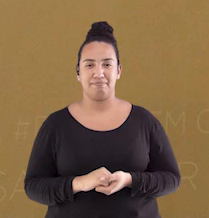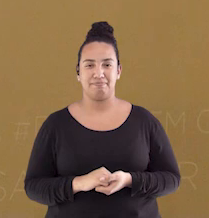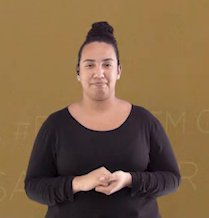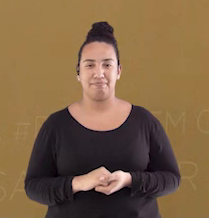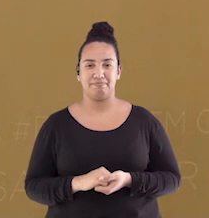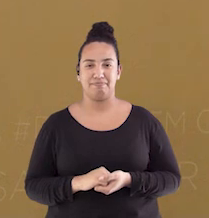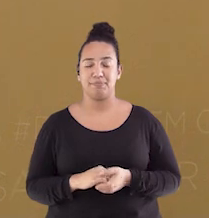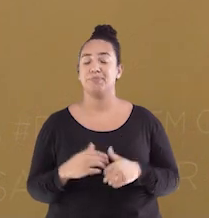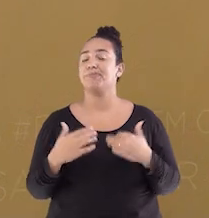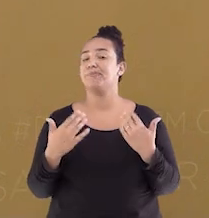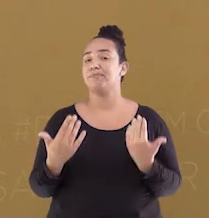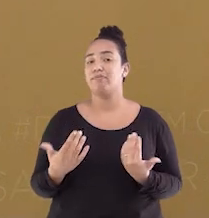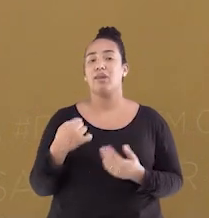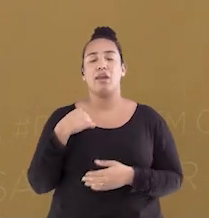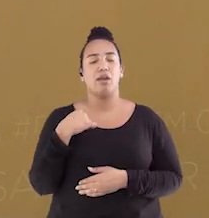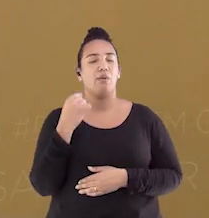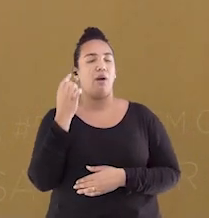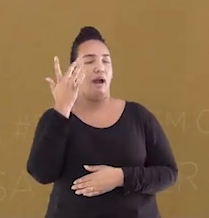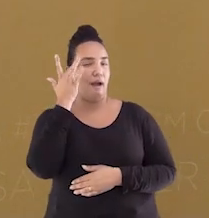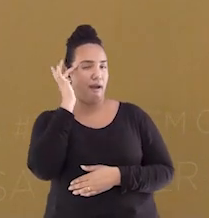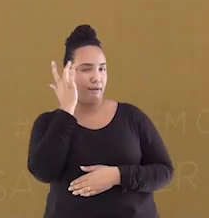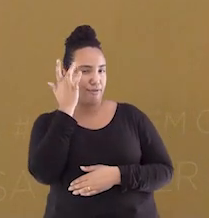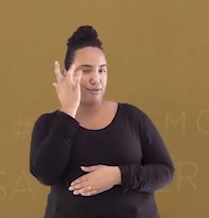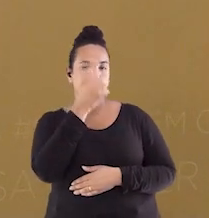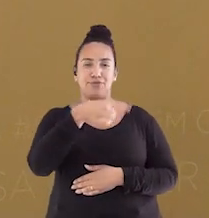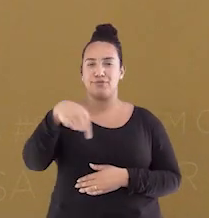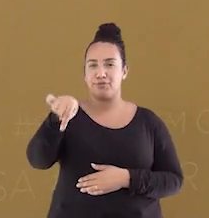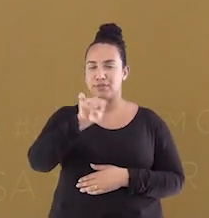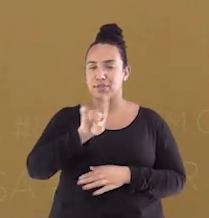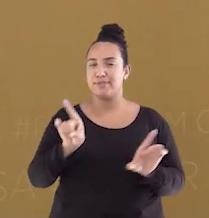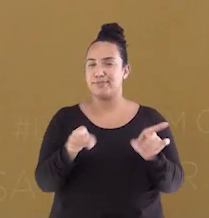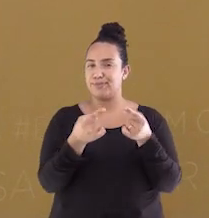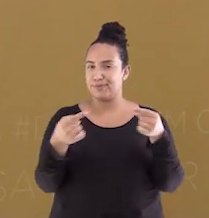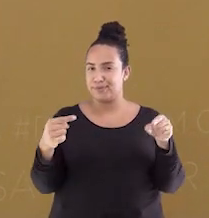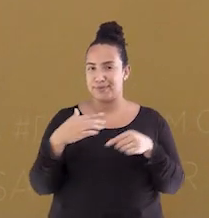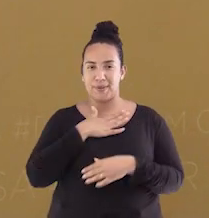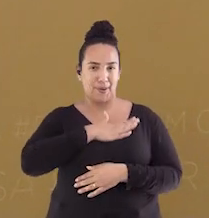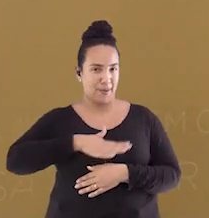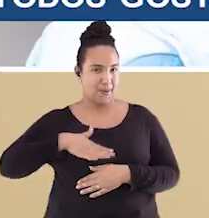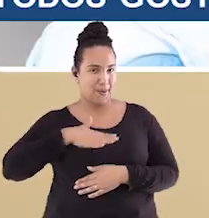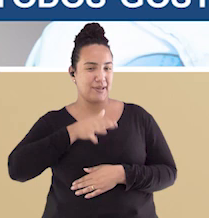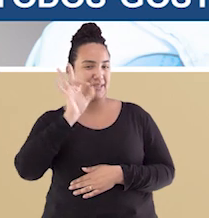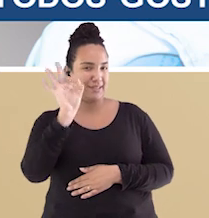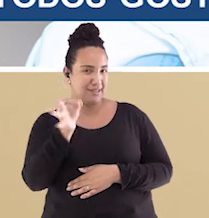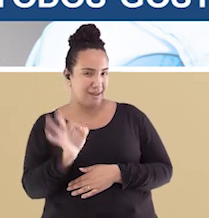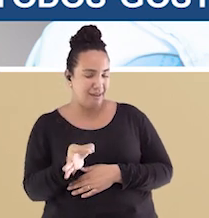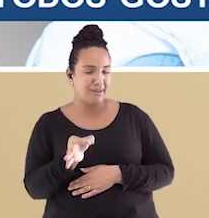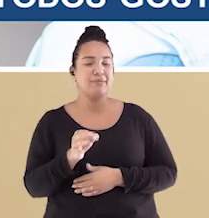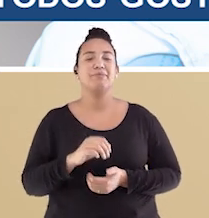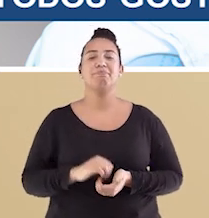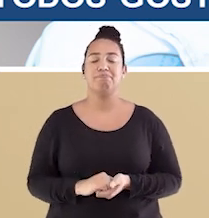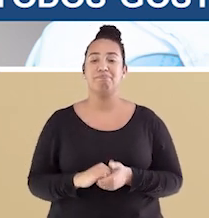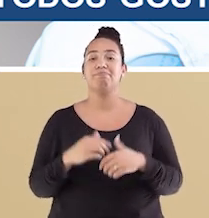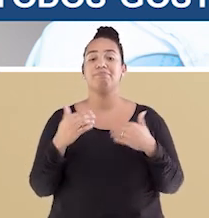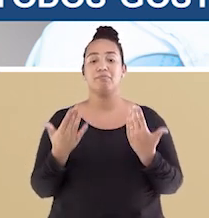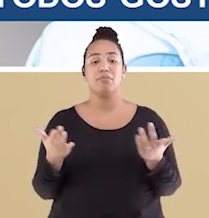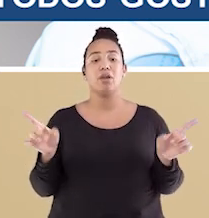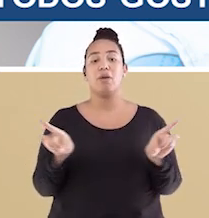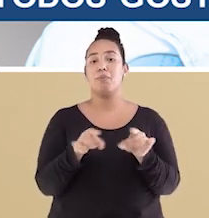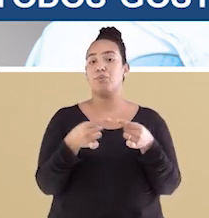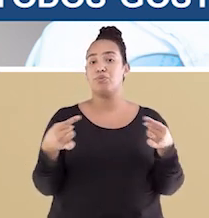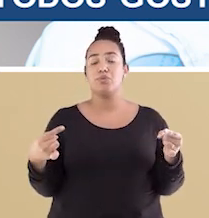que não existe uma pessoa que não gosta de ouvir música. Pelo menos eu não conheço. A música faz parte da vida,